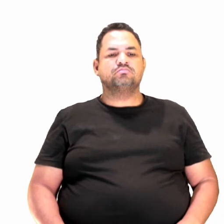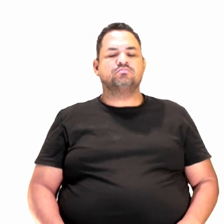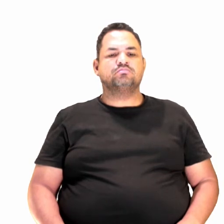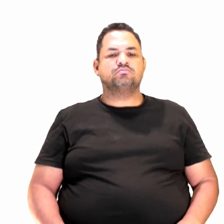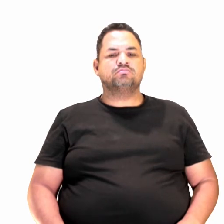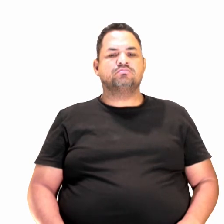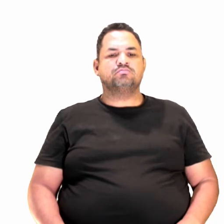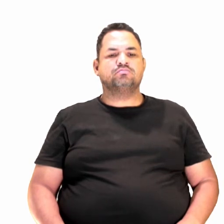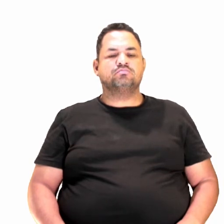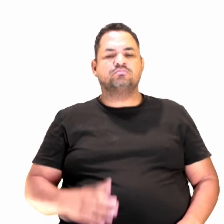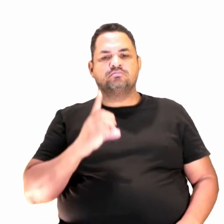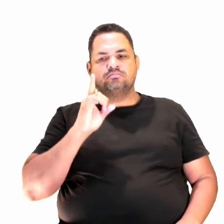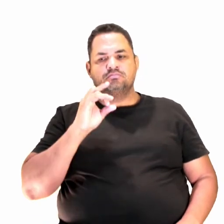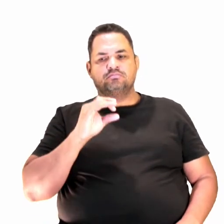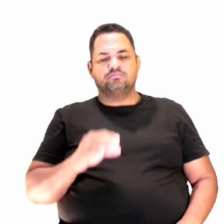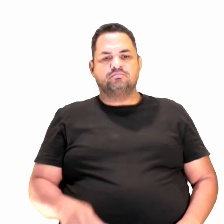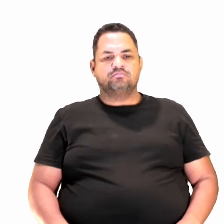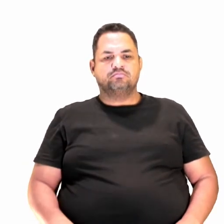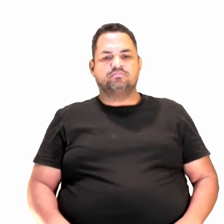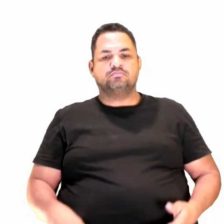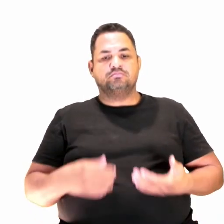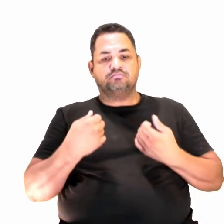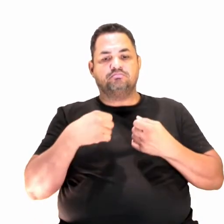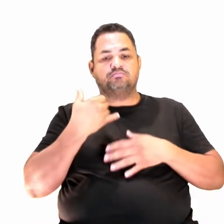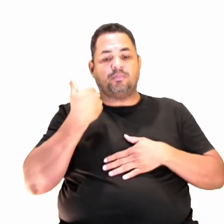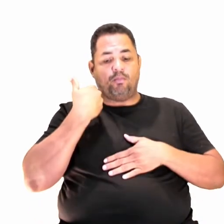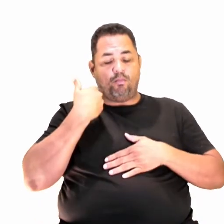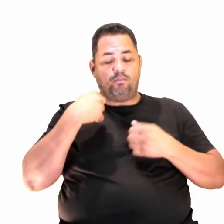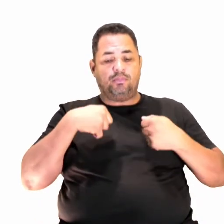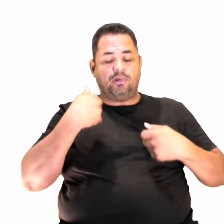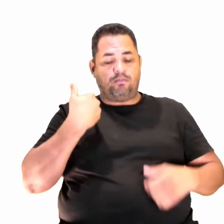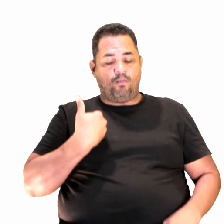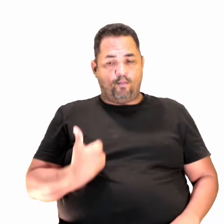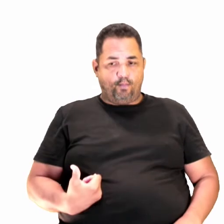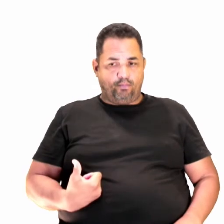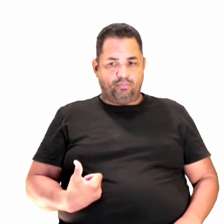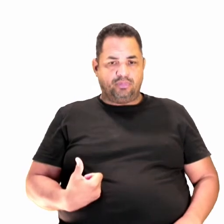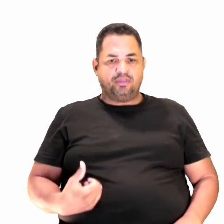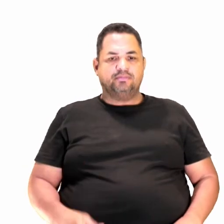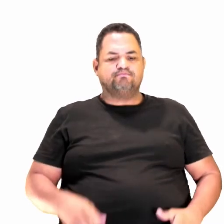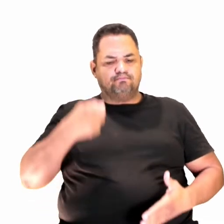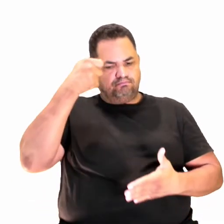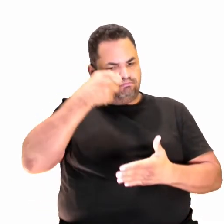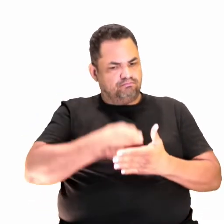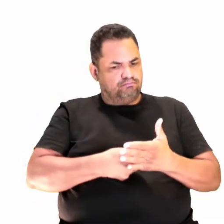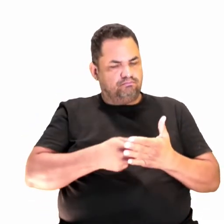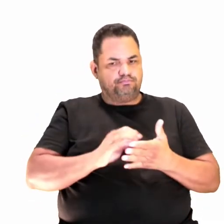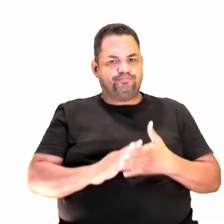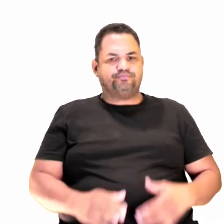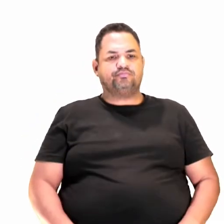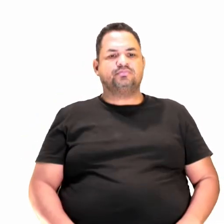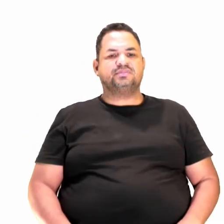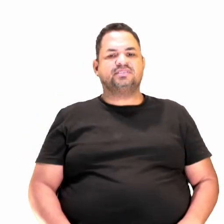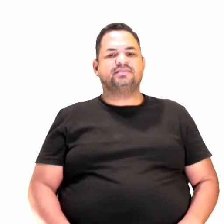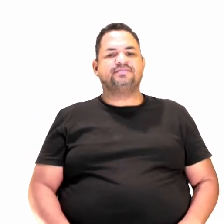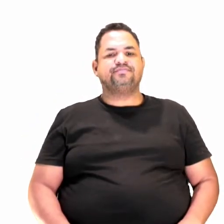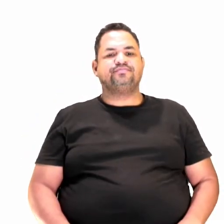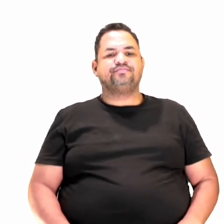sobre dedução, né, sobre o fato de ele perder peso. O segundo aqui foi sobre obrigação, quase que uma obrigação,